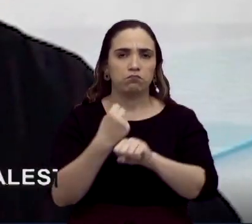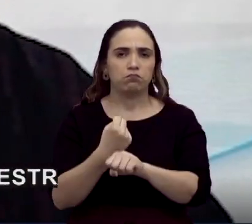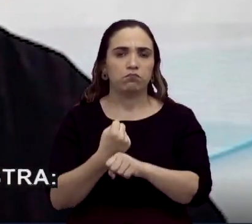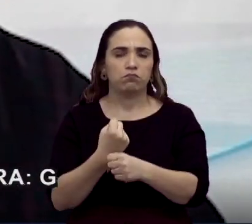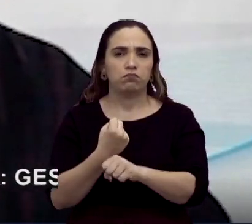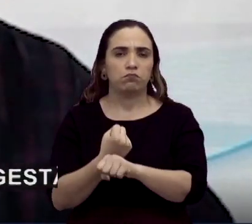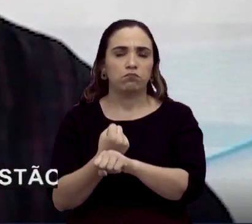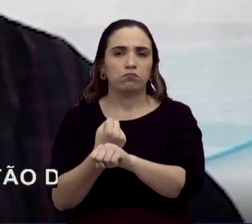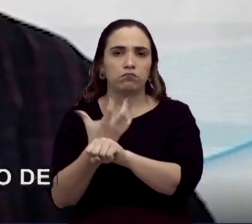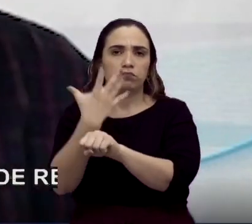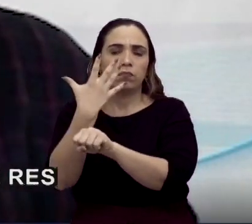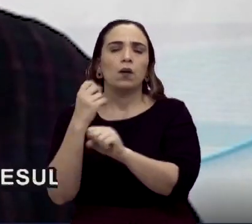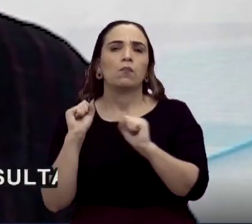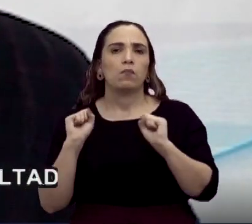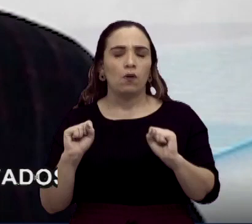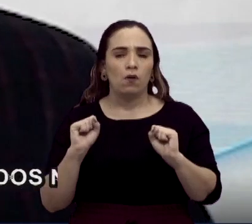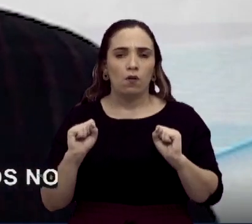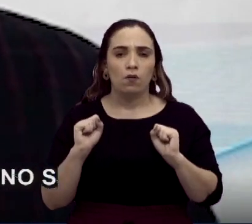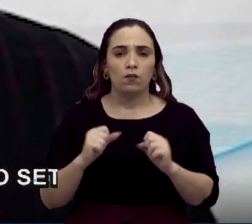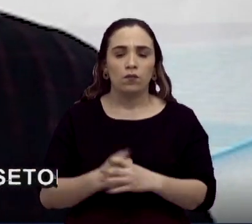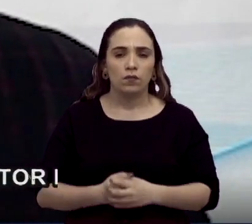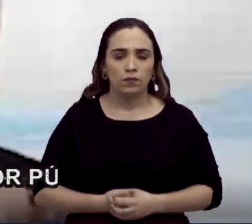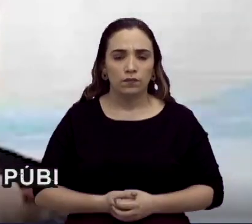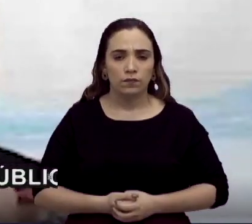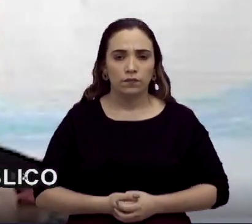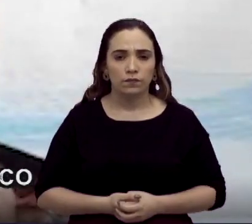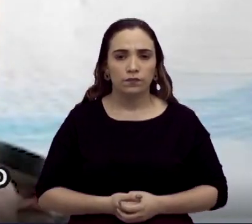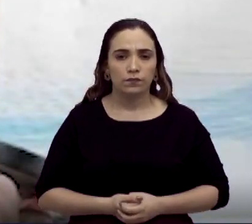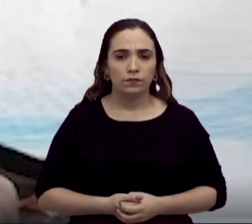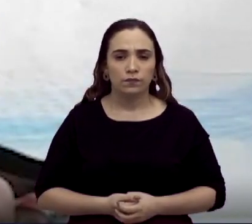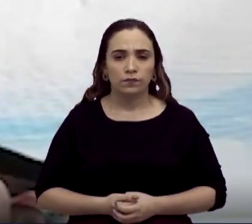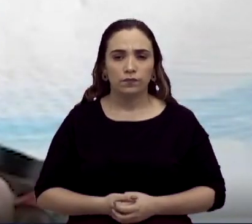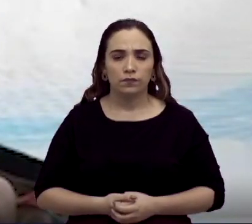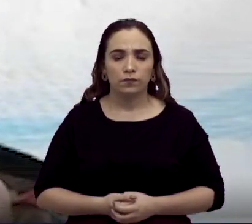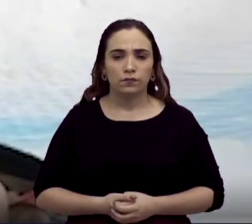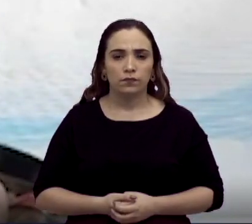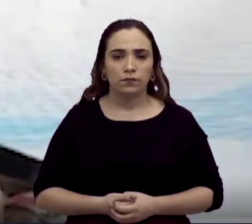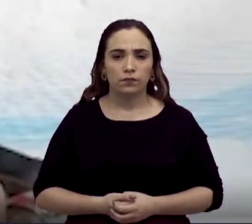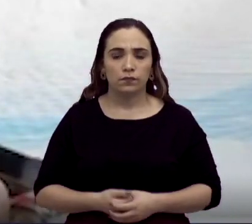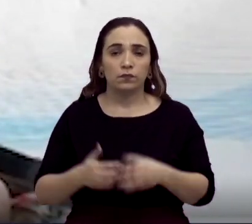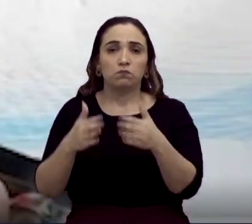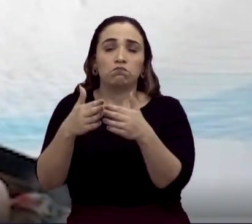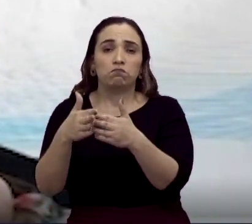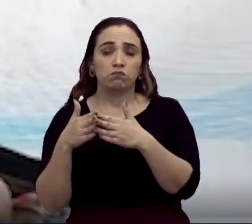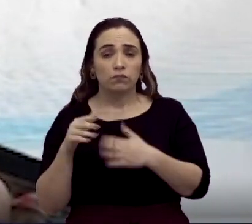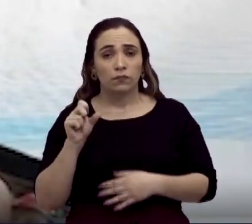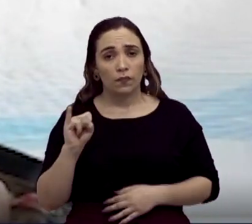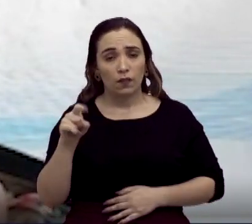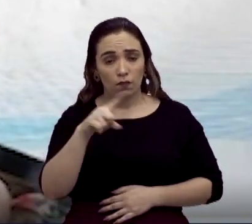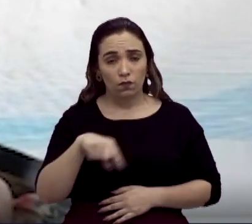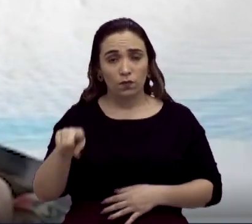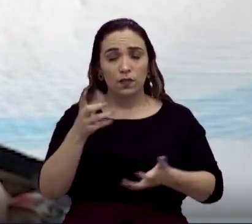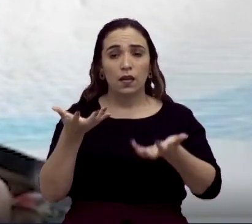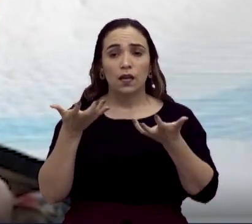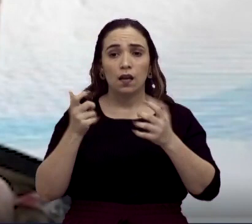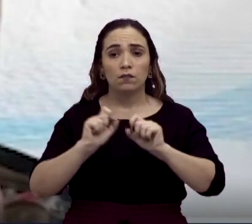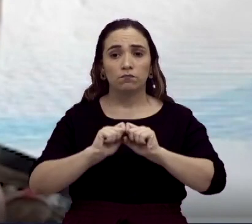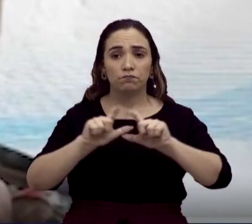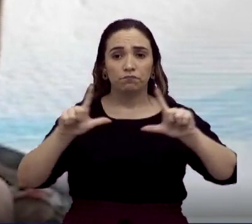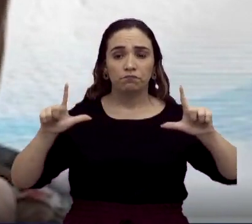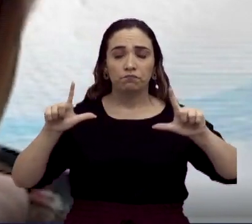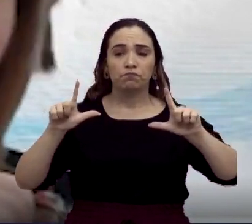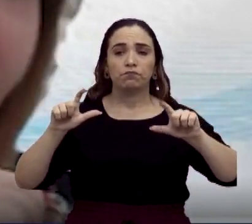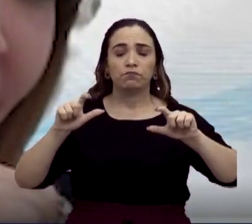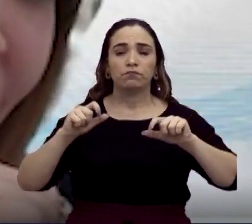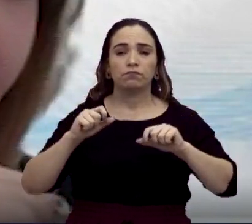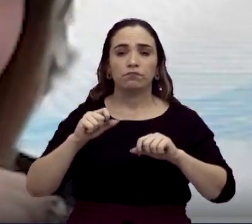que dentro do que é... Por favor, a gente até pede que quem possa ficar com a câmera ligada, fique, porque